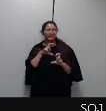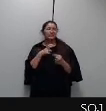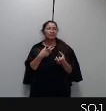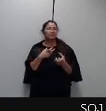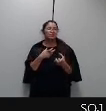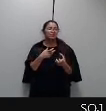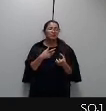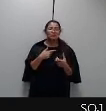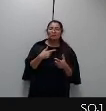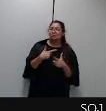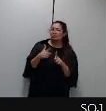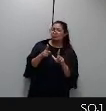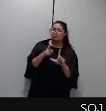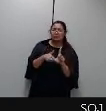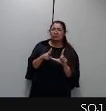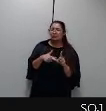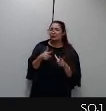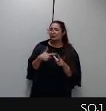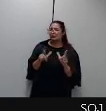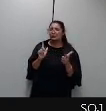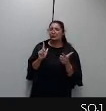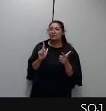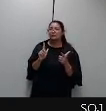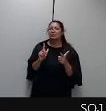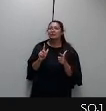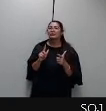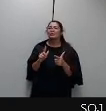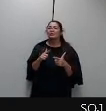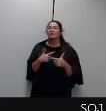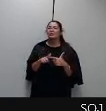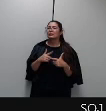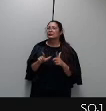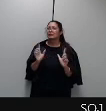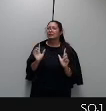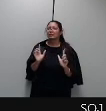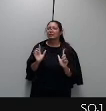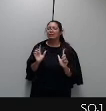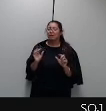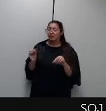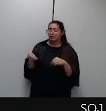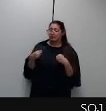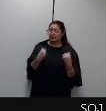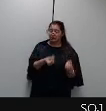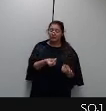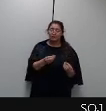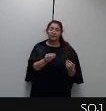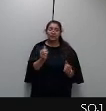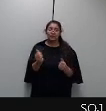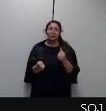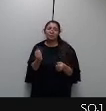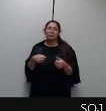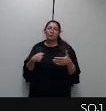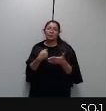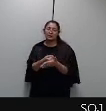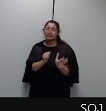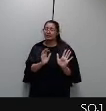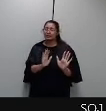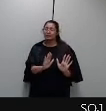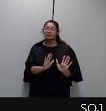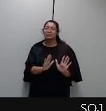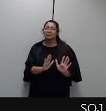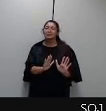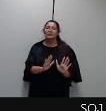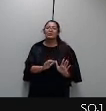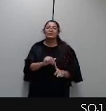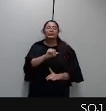continua a determinação da indenização da indenização a quem causou o dano mas quanto o estado do Rio de Janeiro eu que